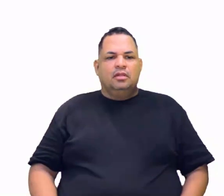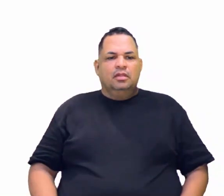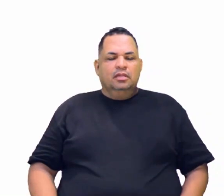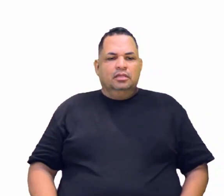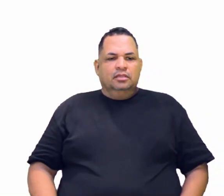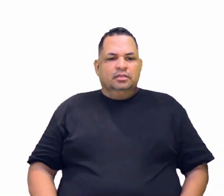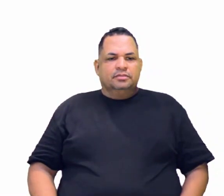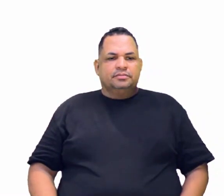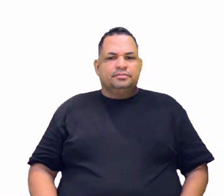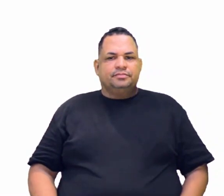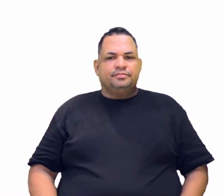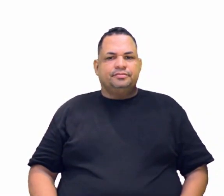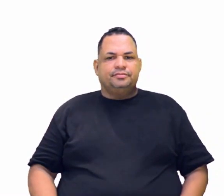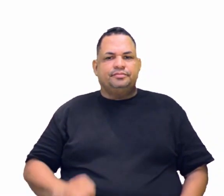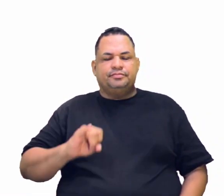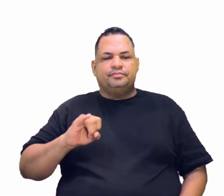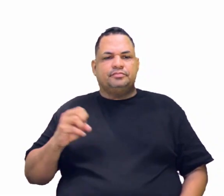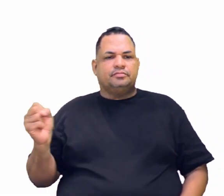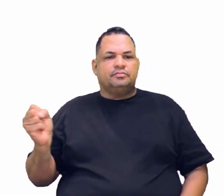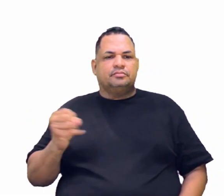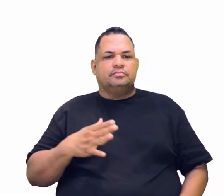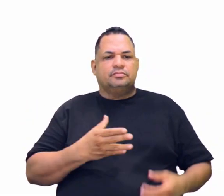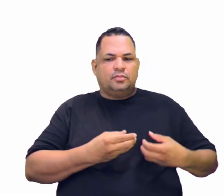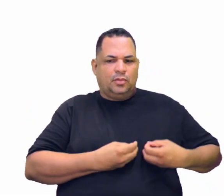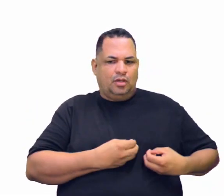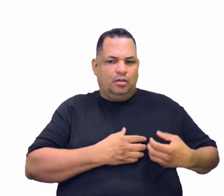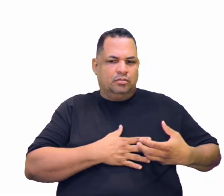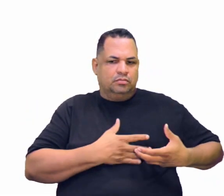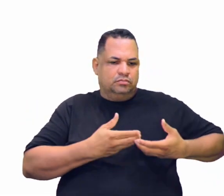uma jovem indígena amamentando seu filho.